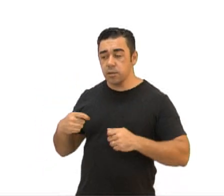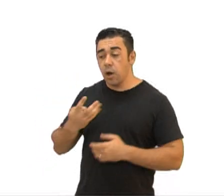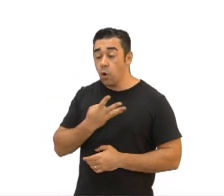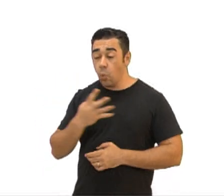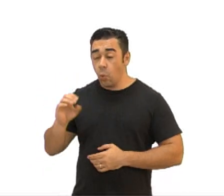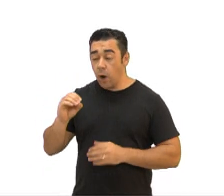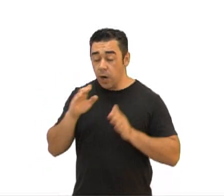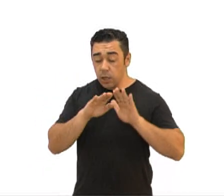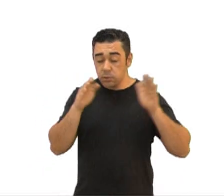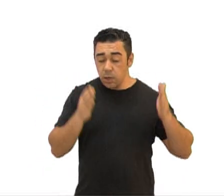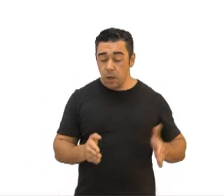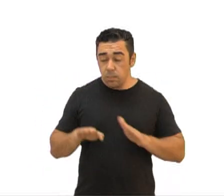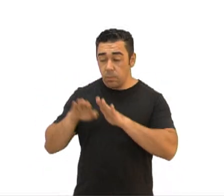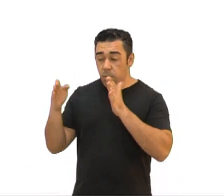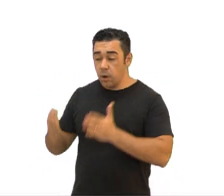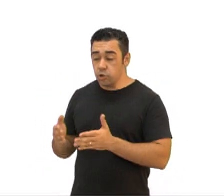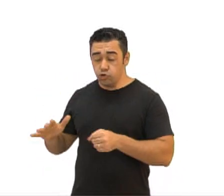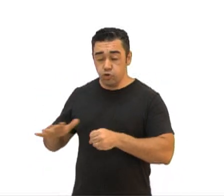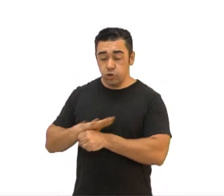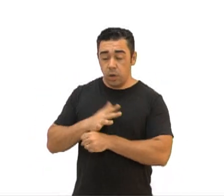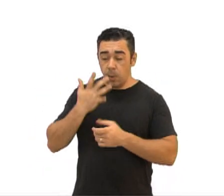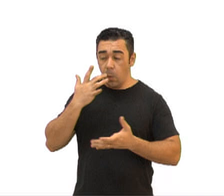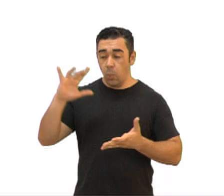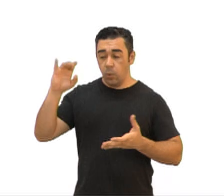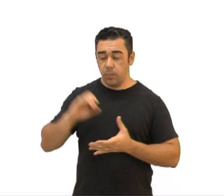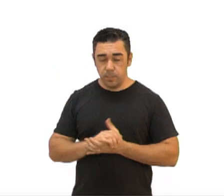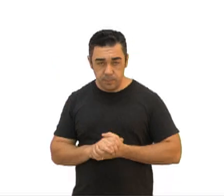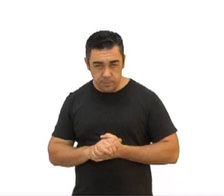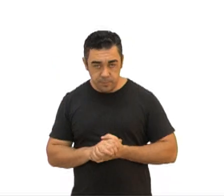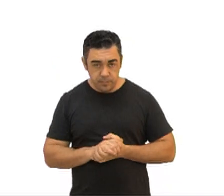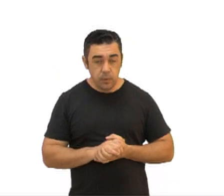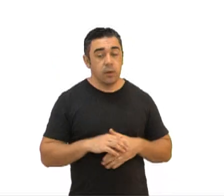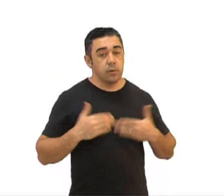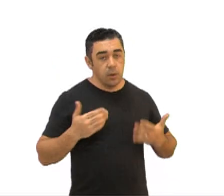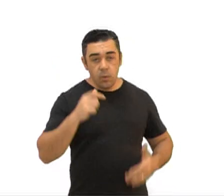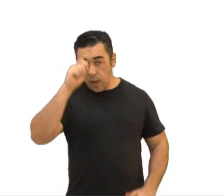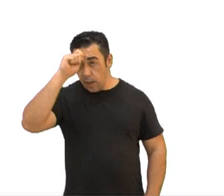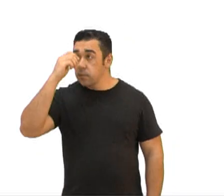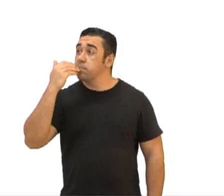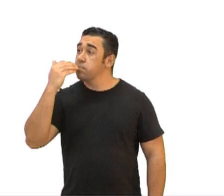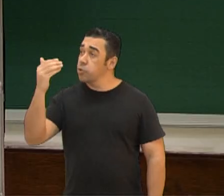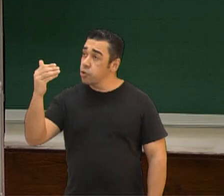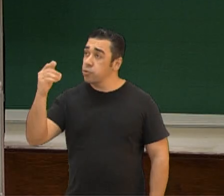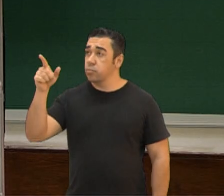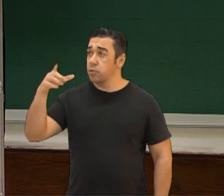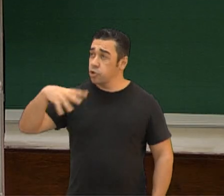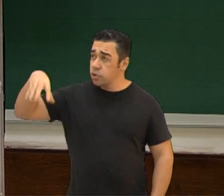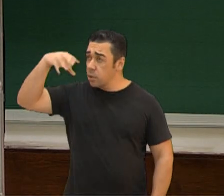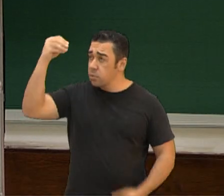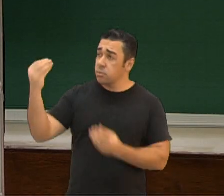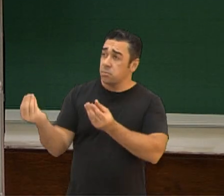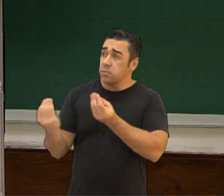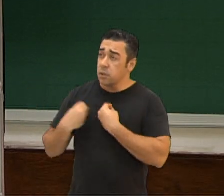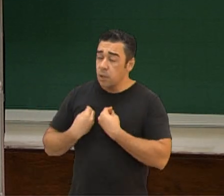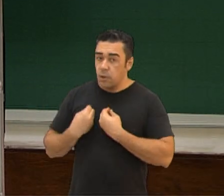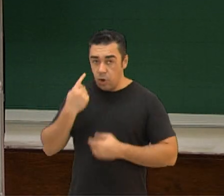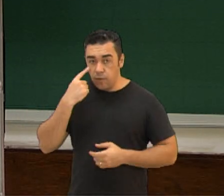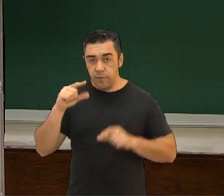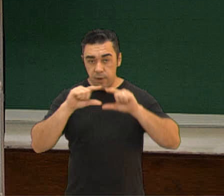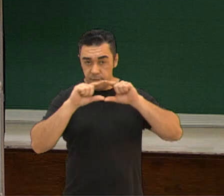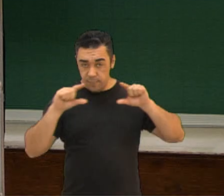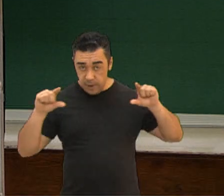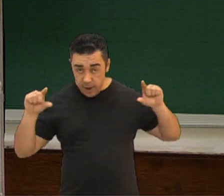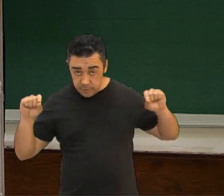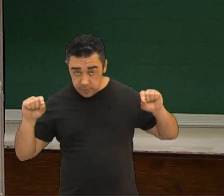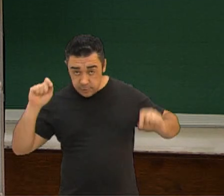de joias. Aladim, então, pediu ao gênio aquela fortuna. Então, observem que a frase está em negrito ali, é a